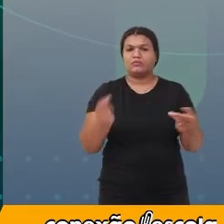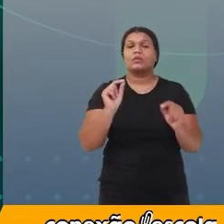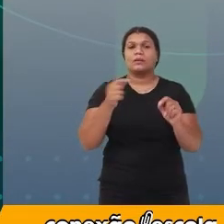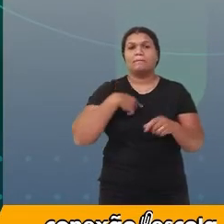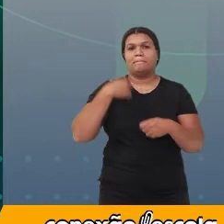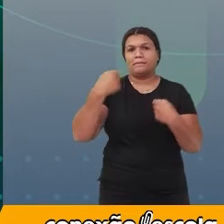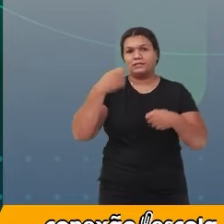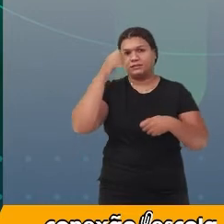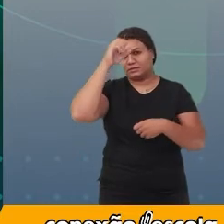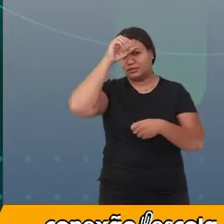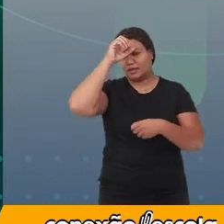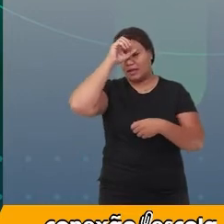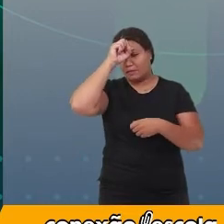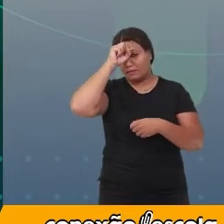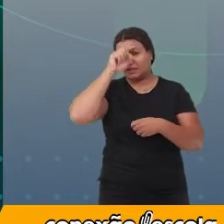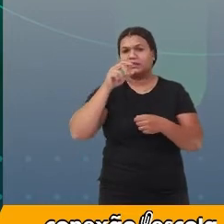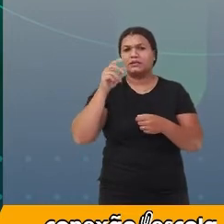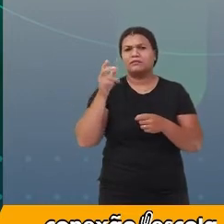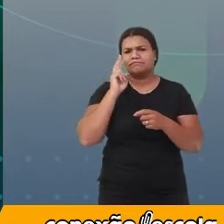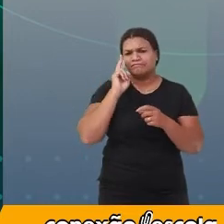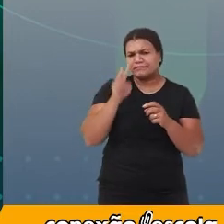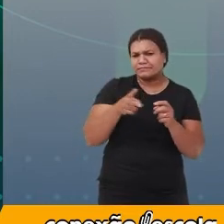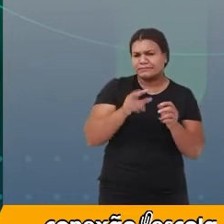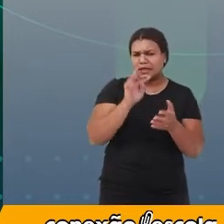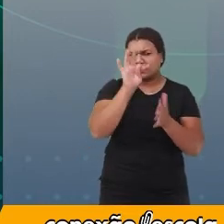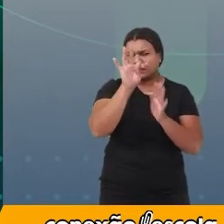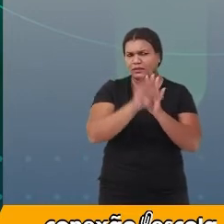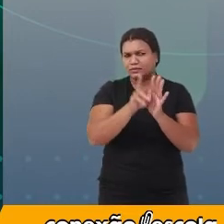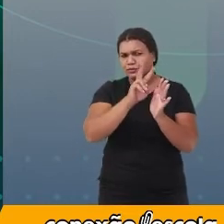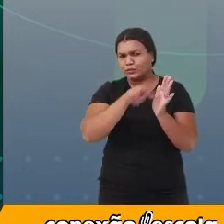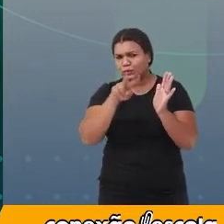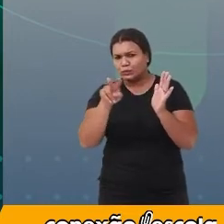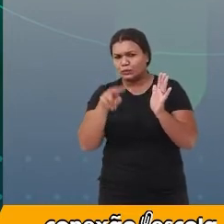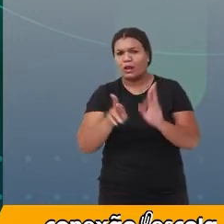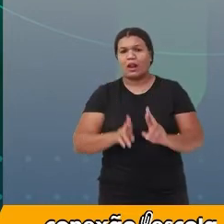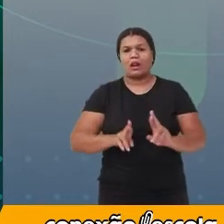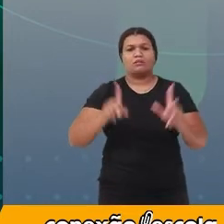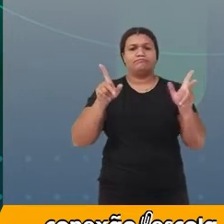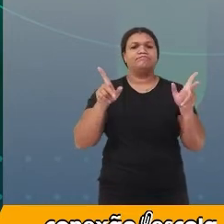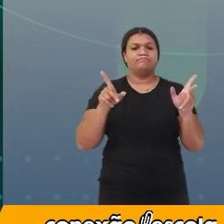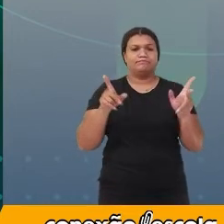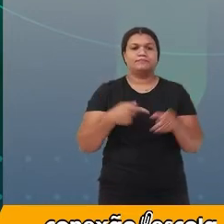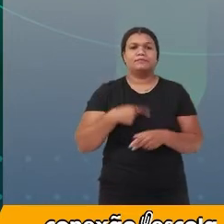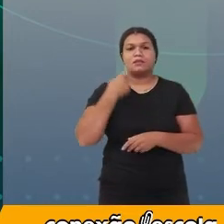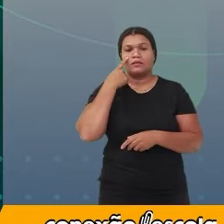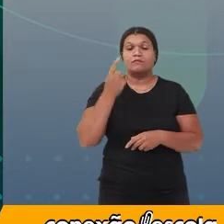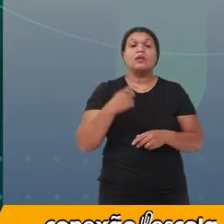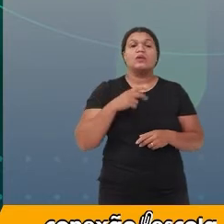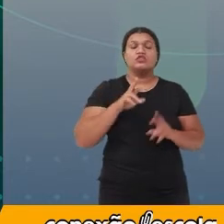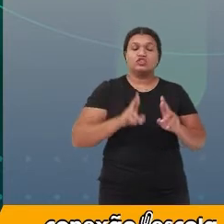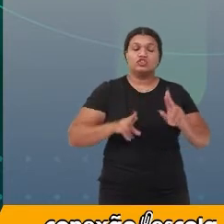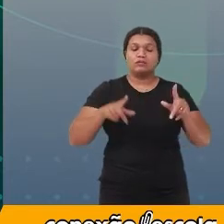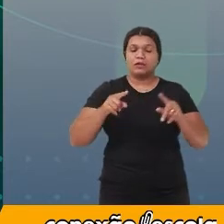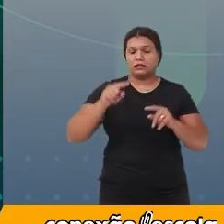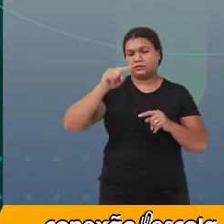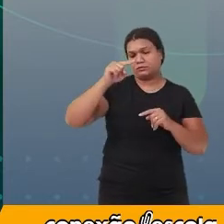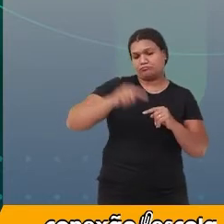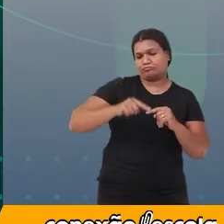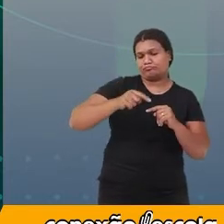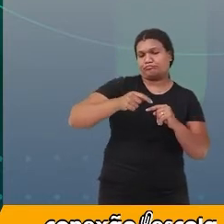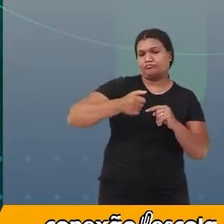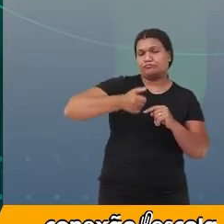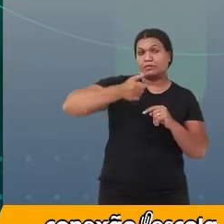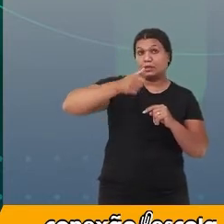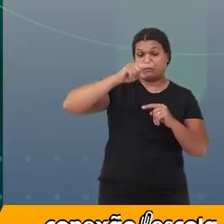precisamos aprender a interpretar? Nesse caso, eu quero saber a diferença entre uma altura e outra.